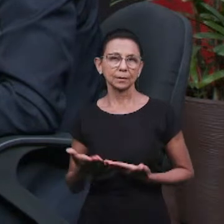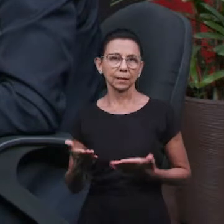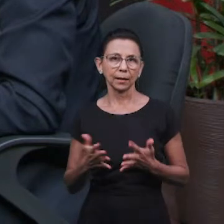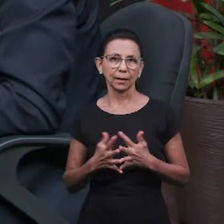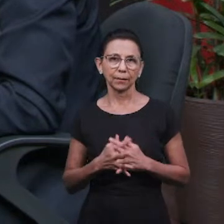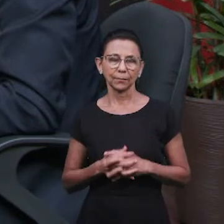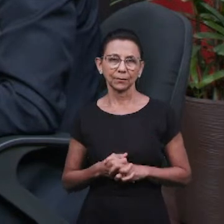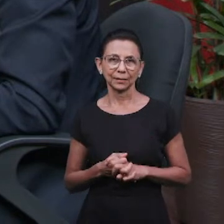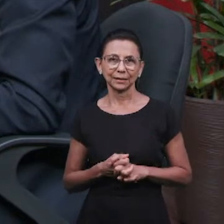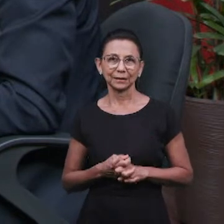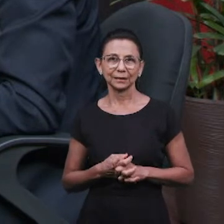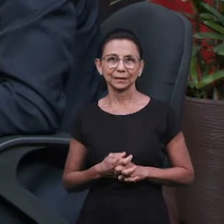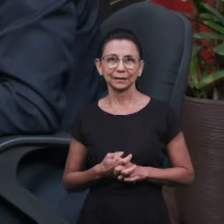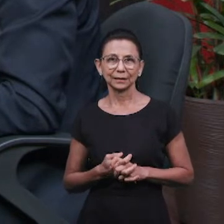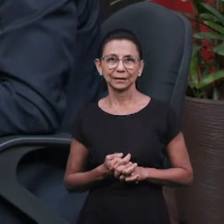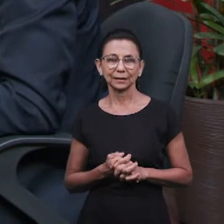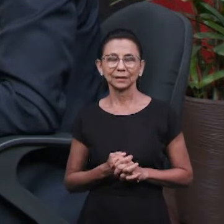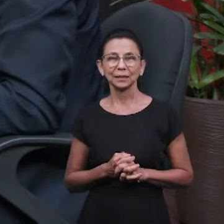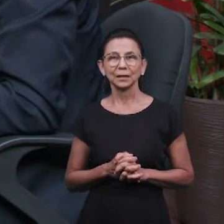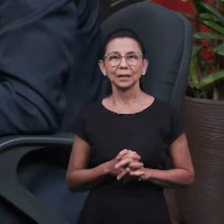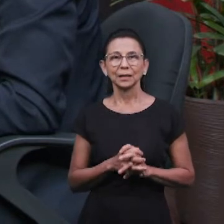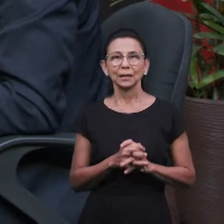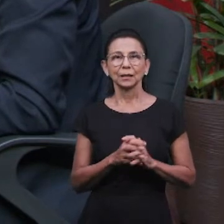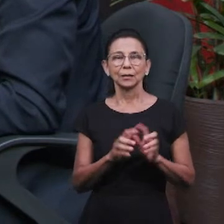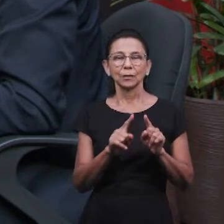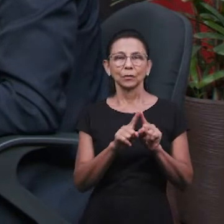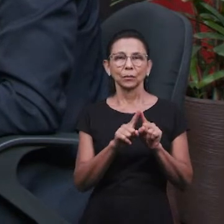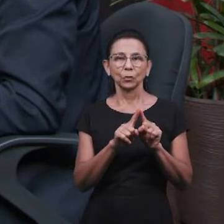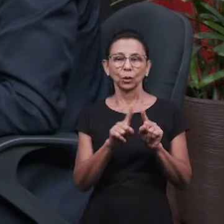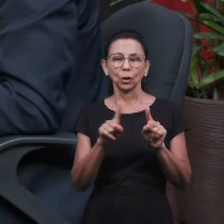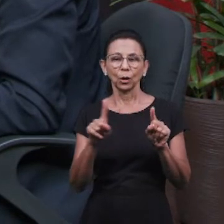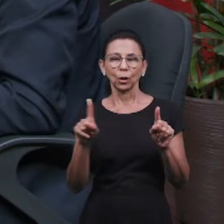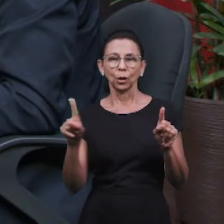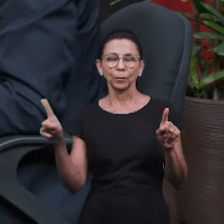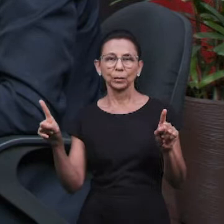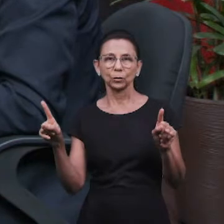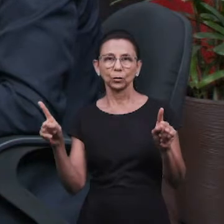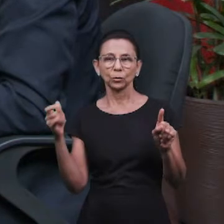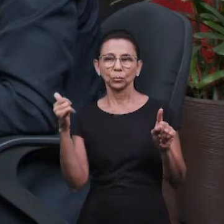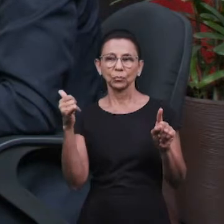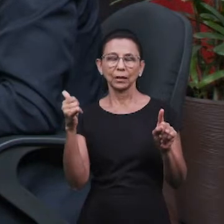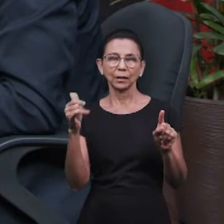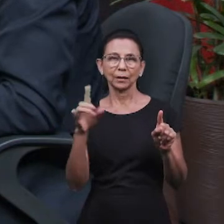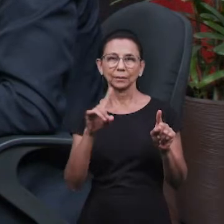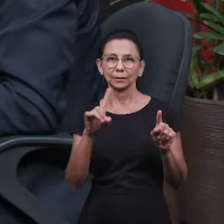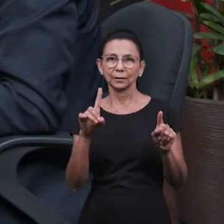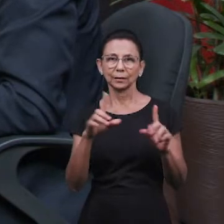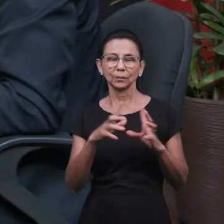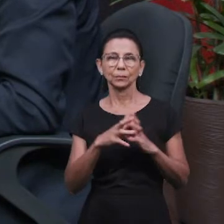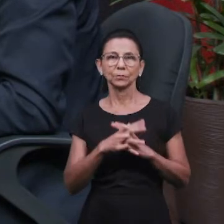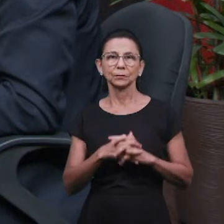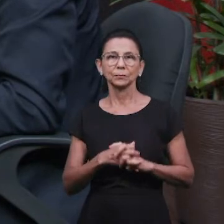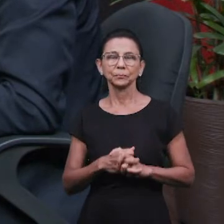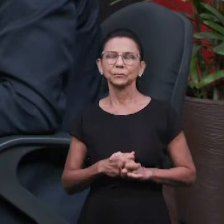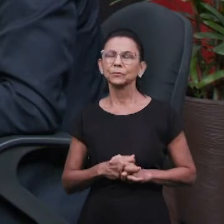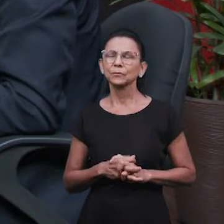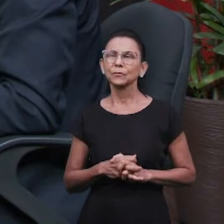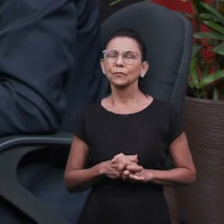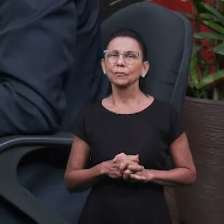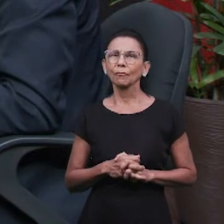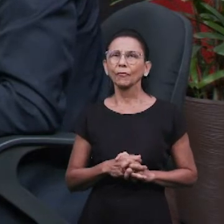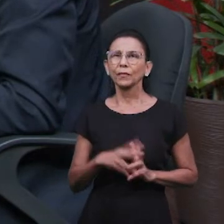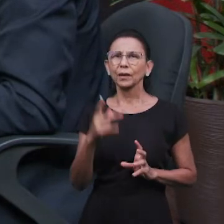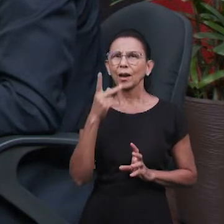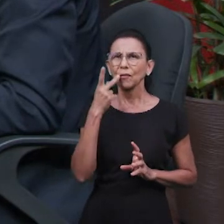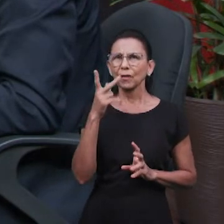não vou me arvorar a dizer o sobrenome, né? Se você quiser... Enguerrar. É porque não escreve do